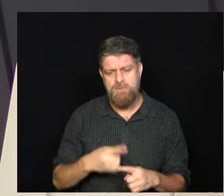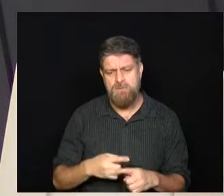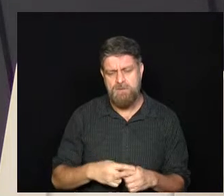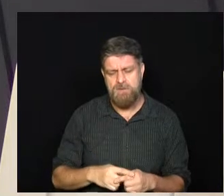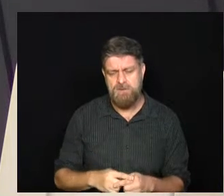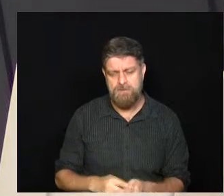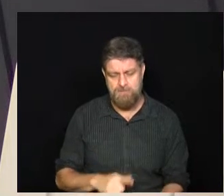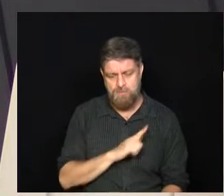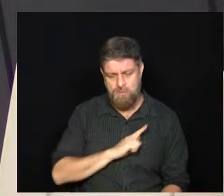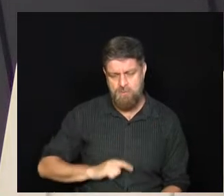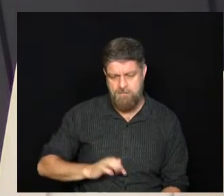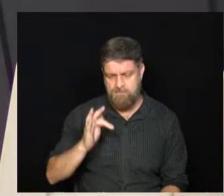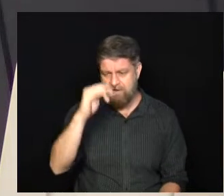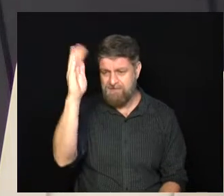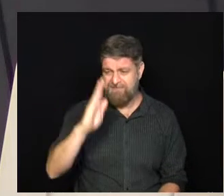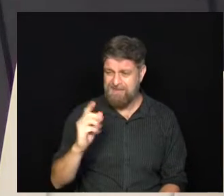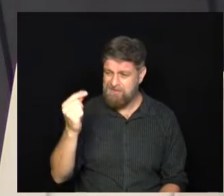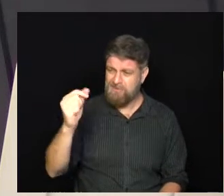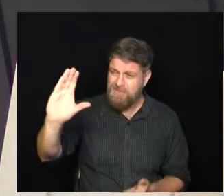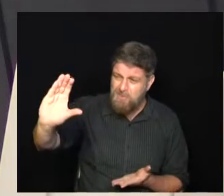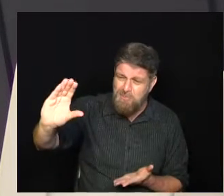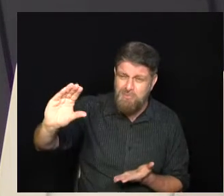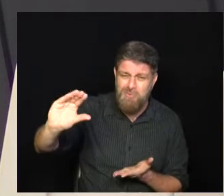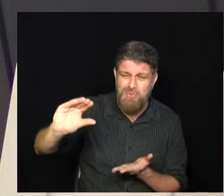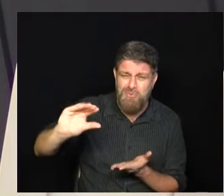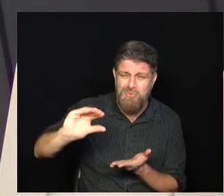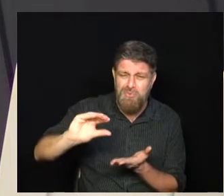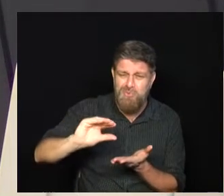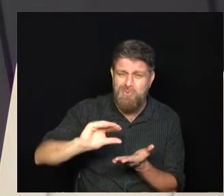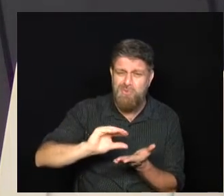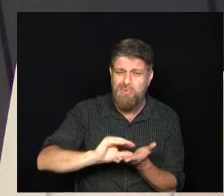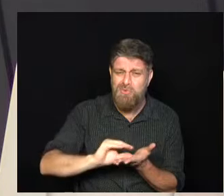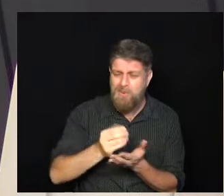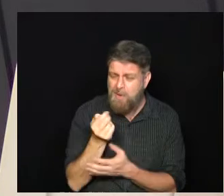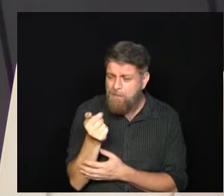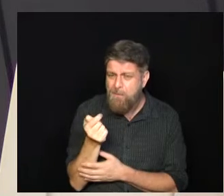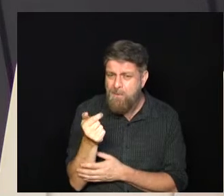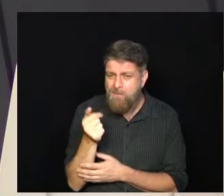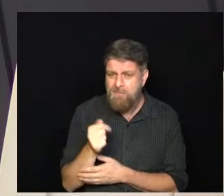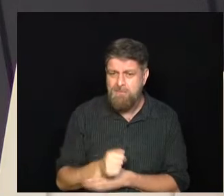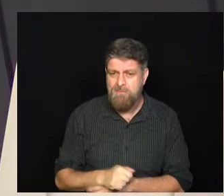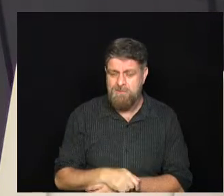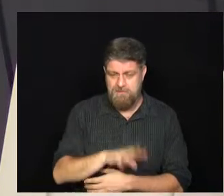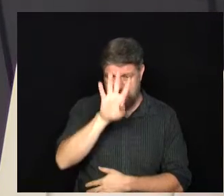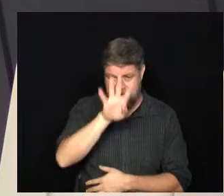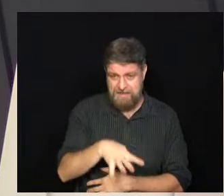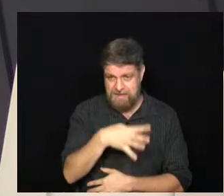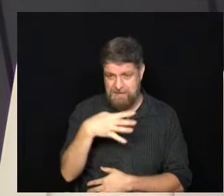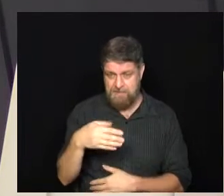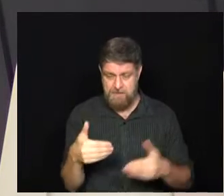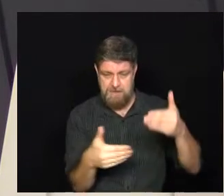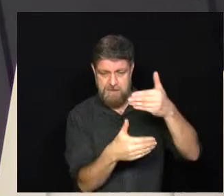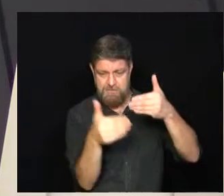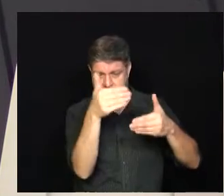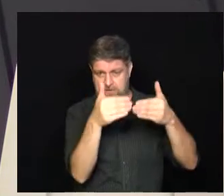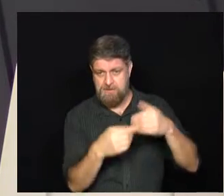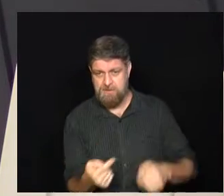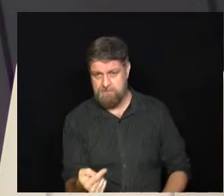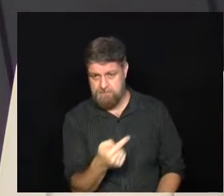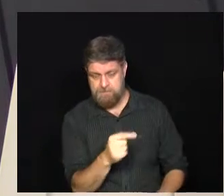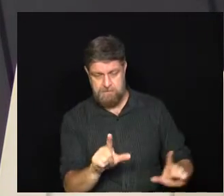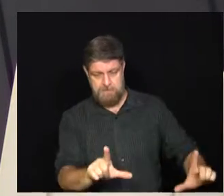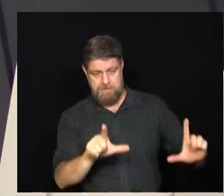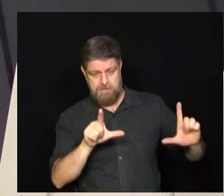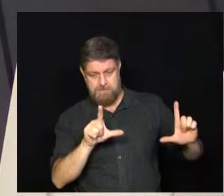da União, né? Até deixei a tabela na apresentação aí no telão.